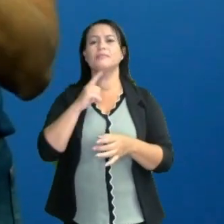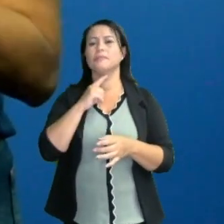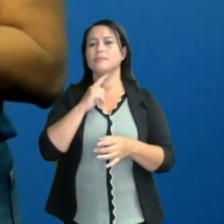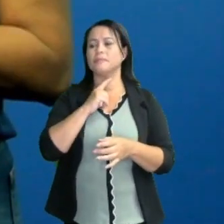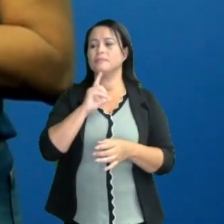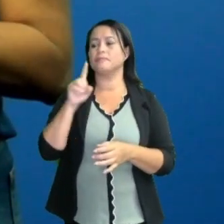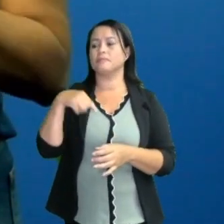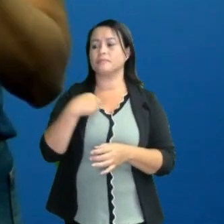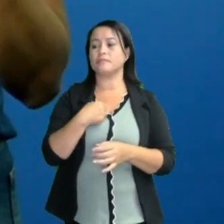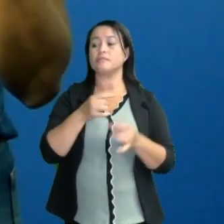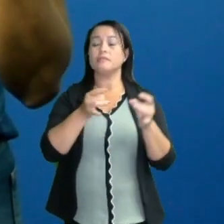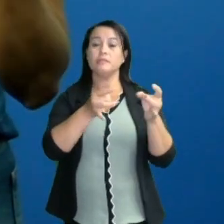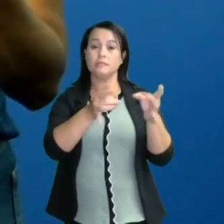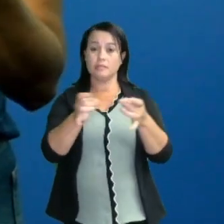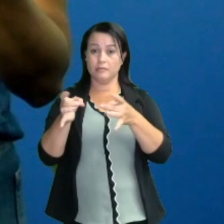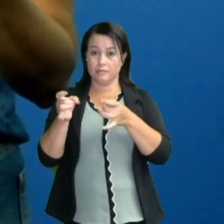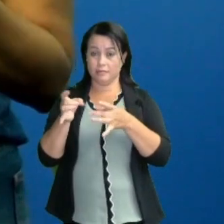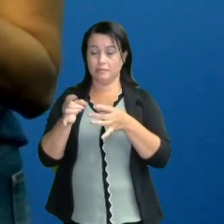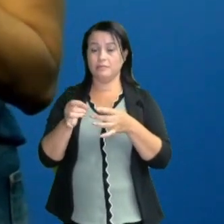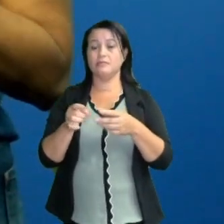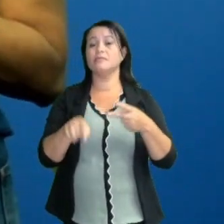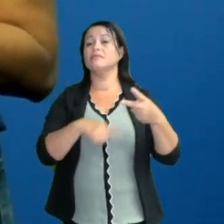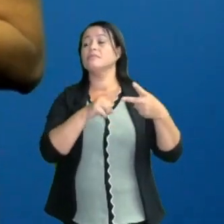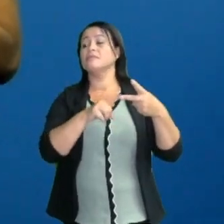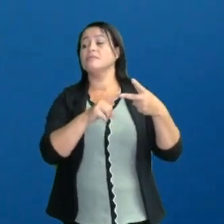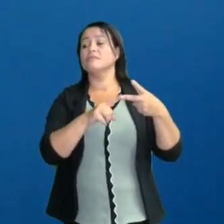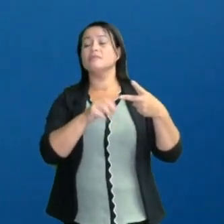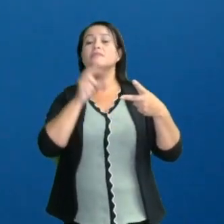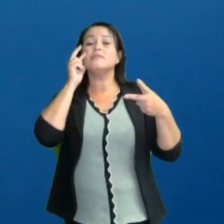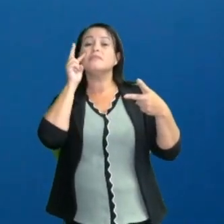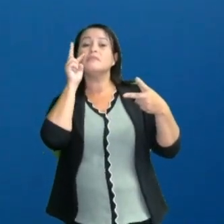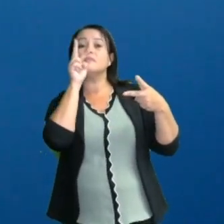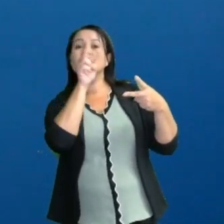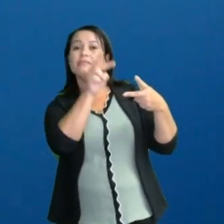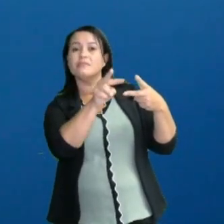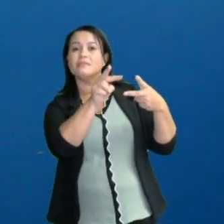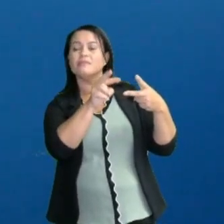gente vendo de vender e ela traz para a gente vendo de ver.